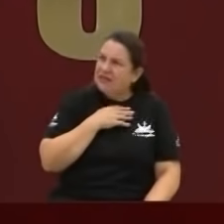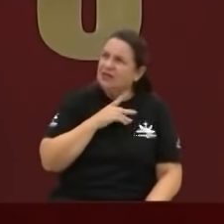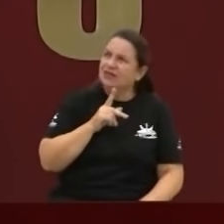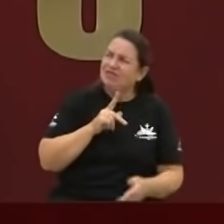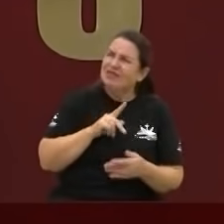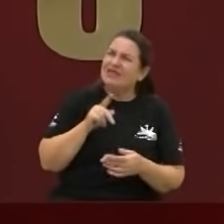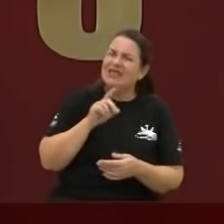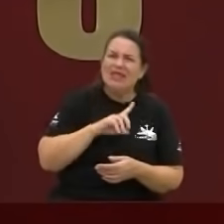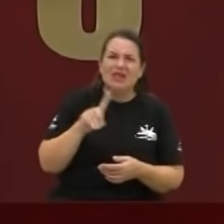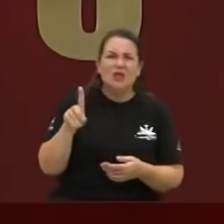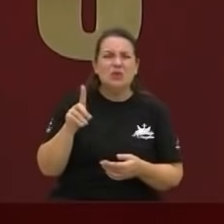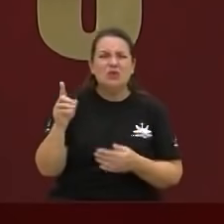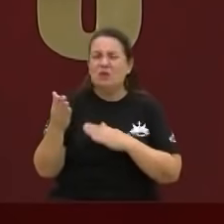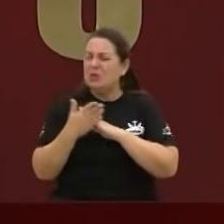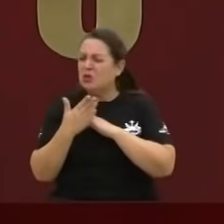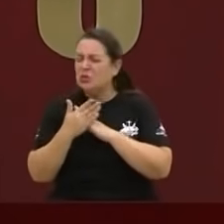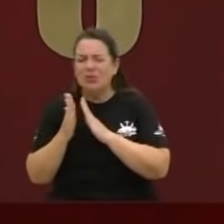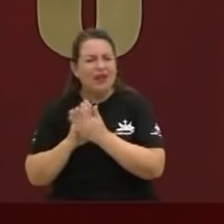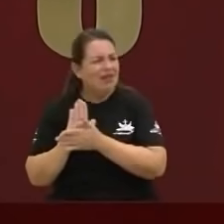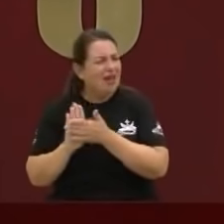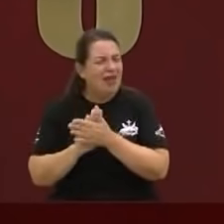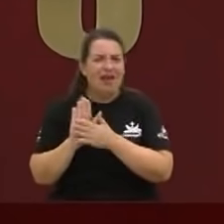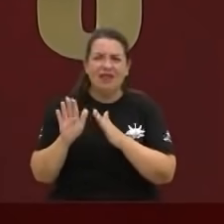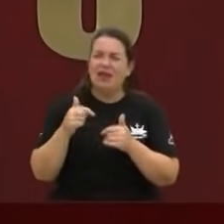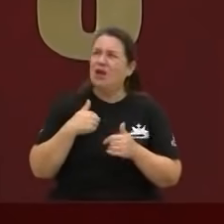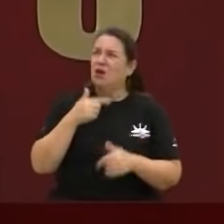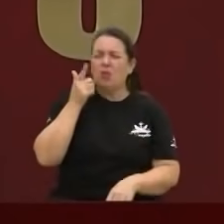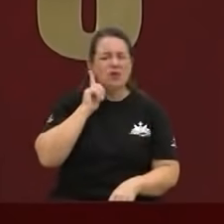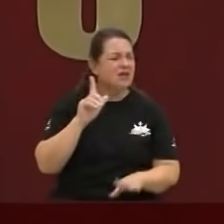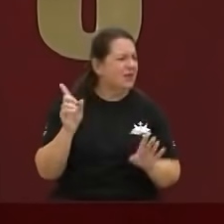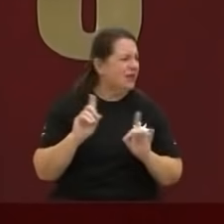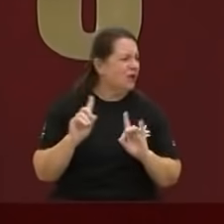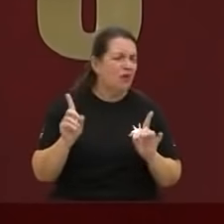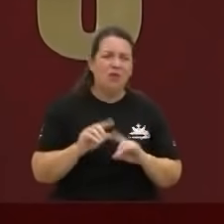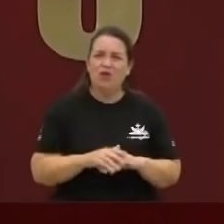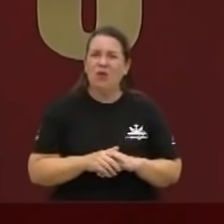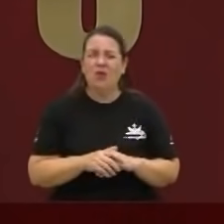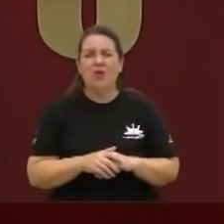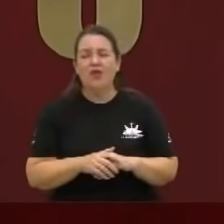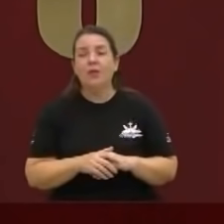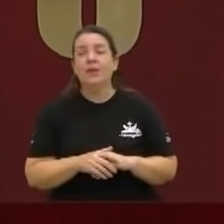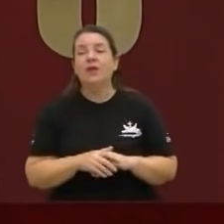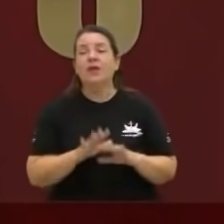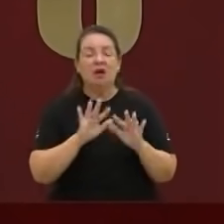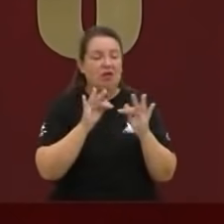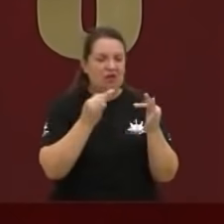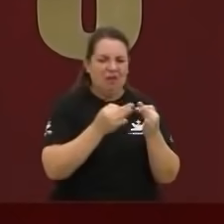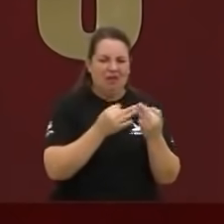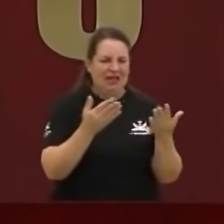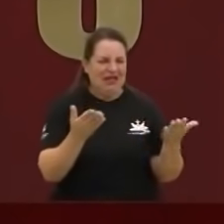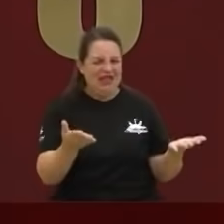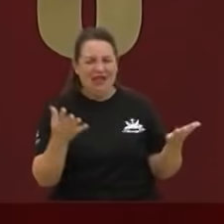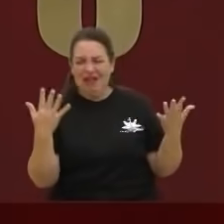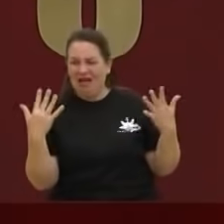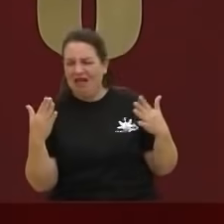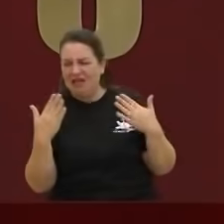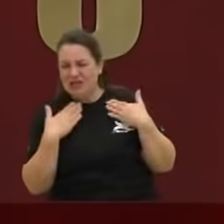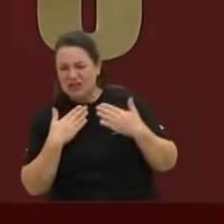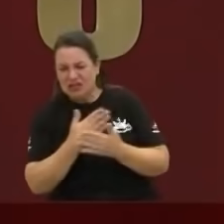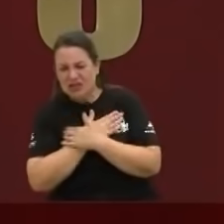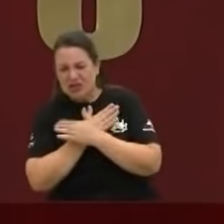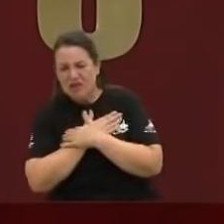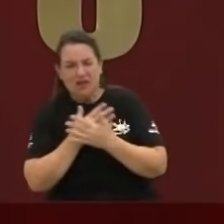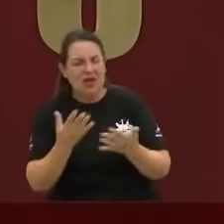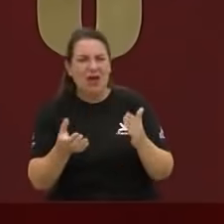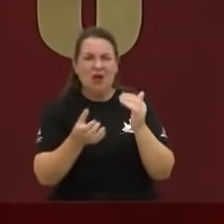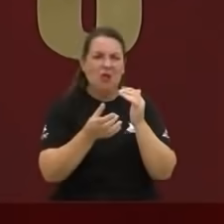pensamentos de desânimo: não vou conseguir, minha família olha do jeito que está, é desemprego, é